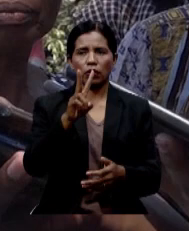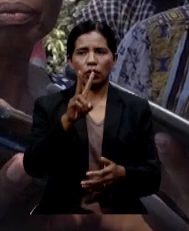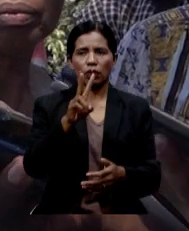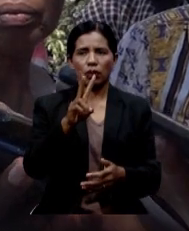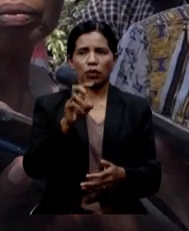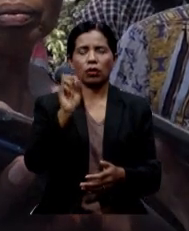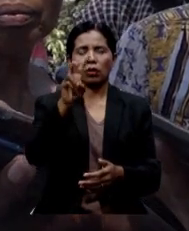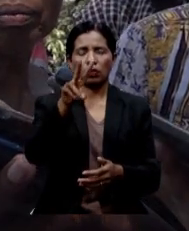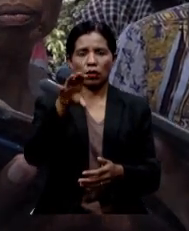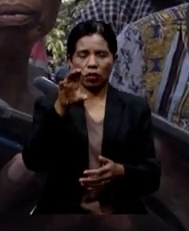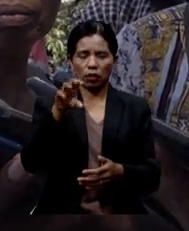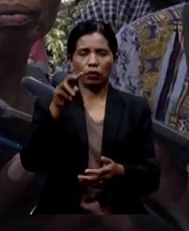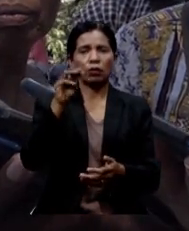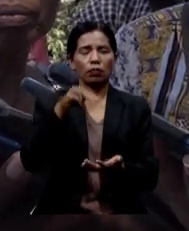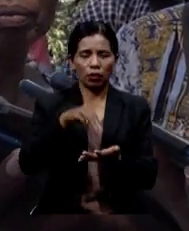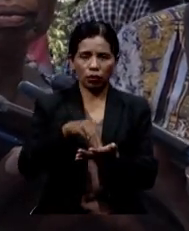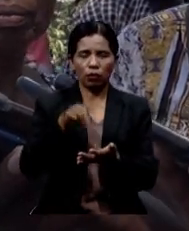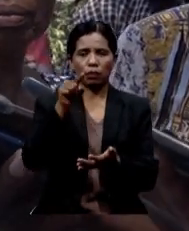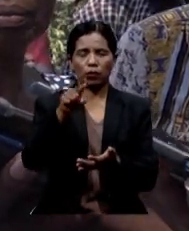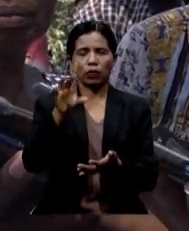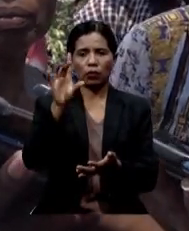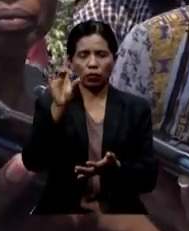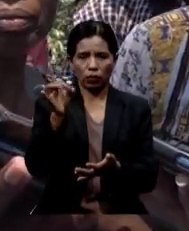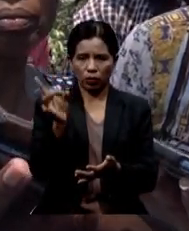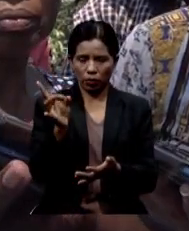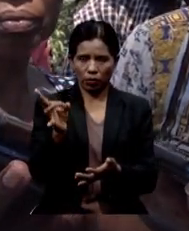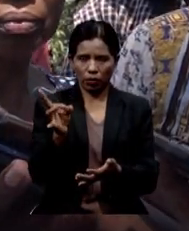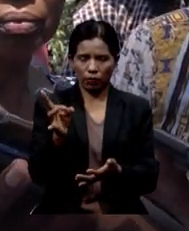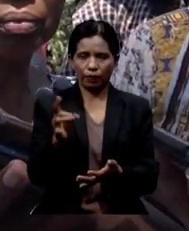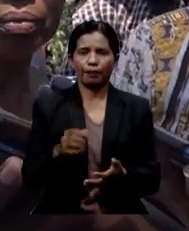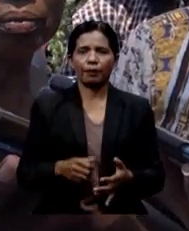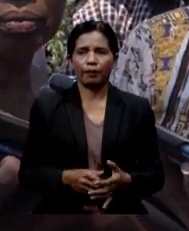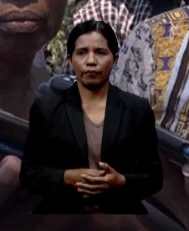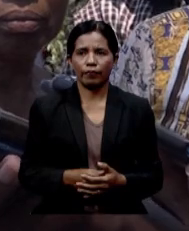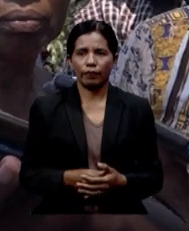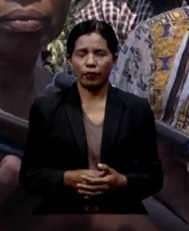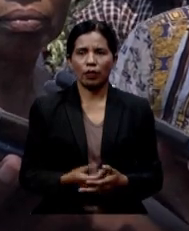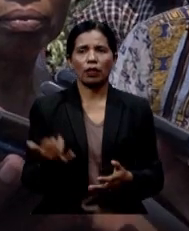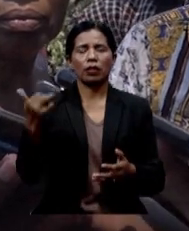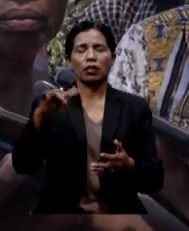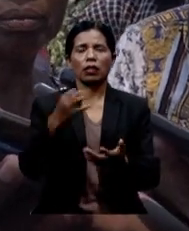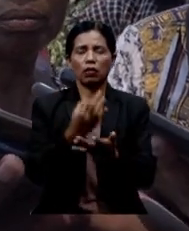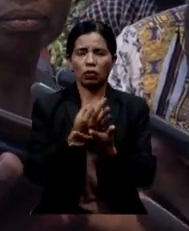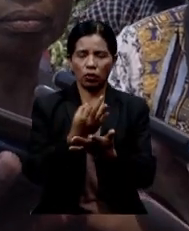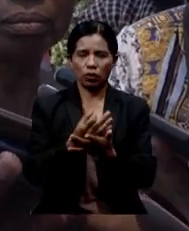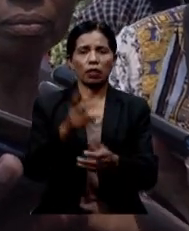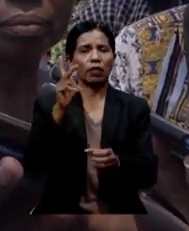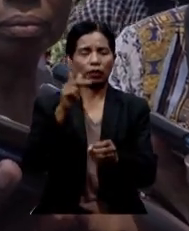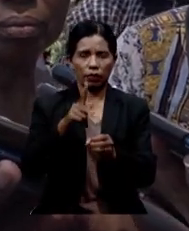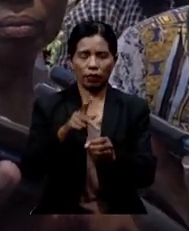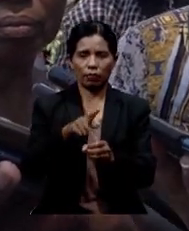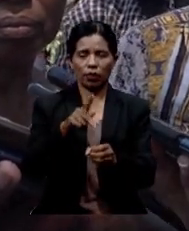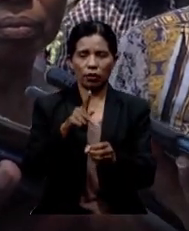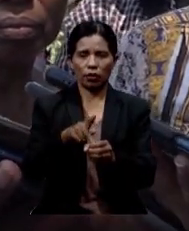200 milhões, ponto 80, ponto 8. Seria fundo soberano,